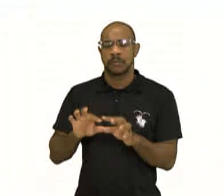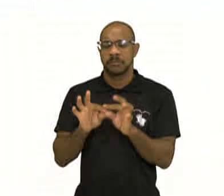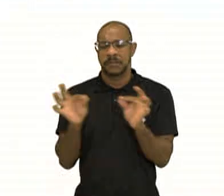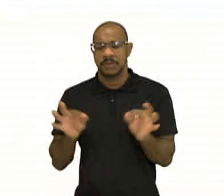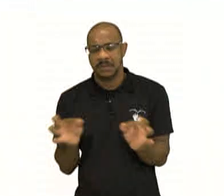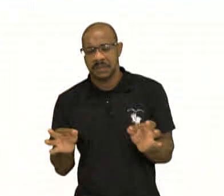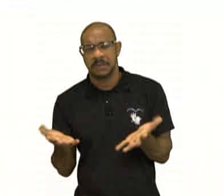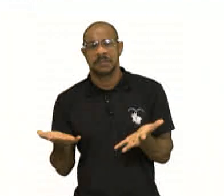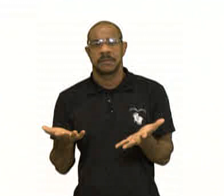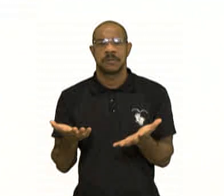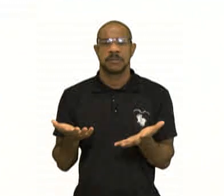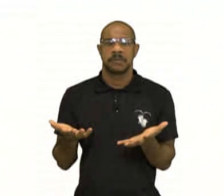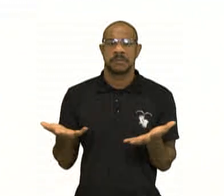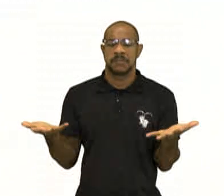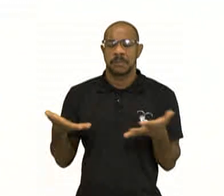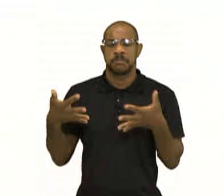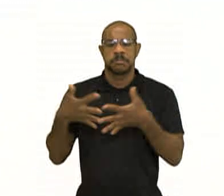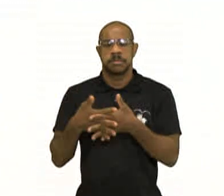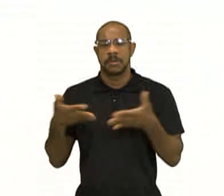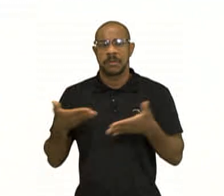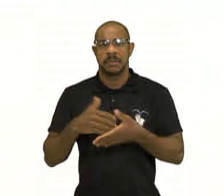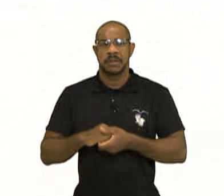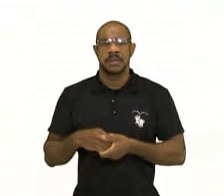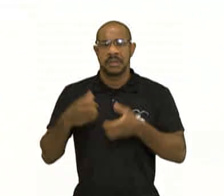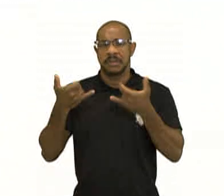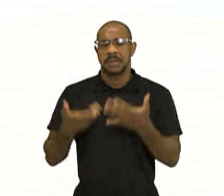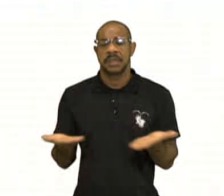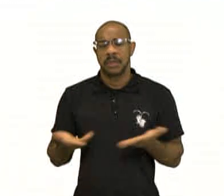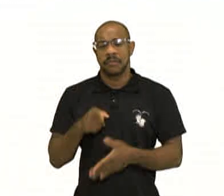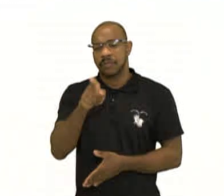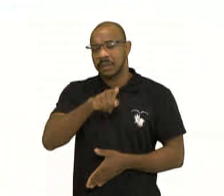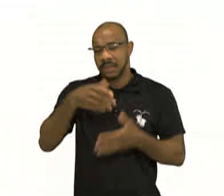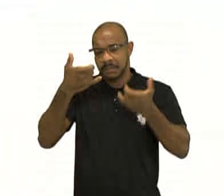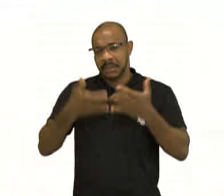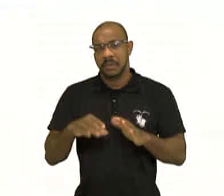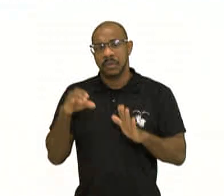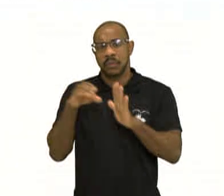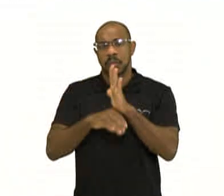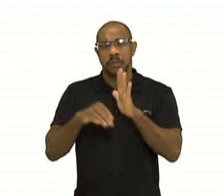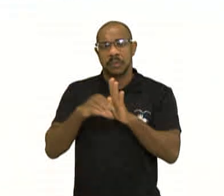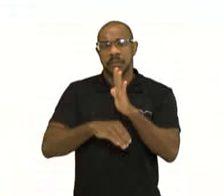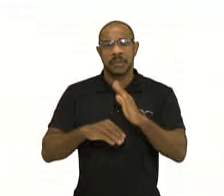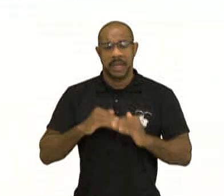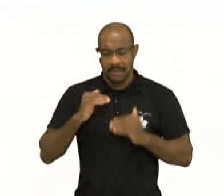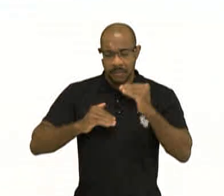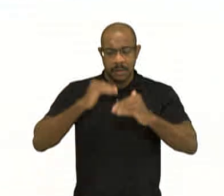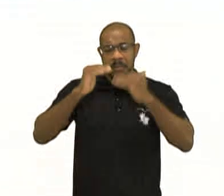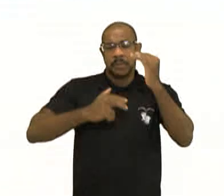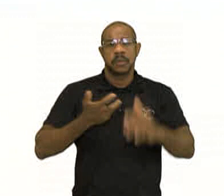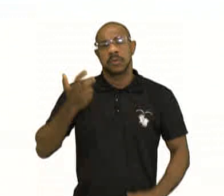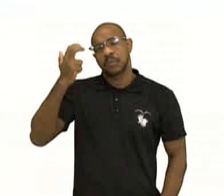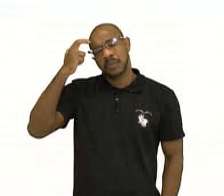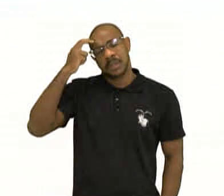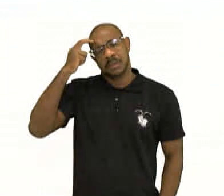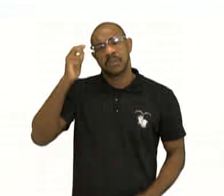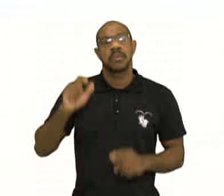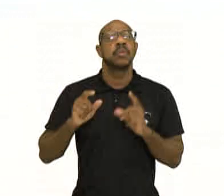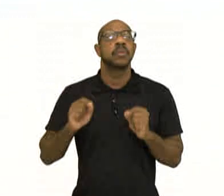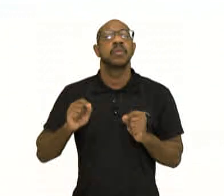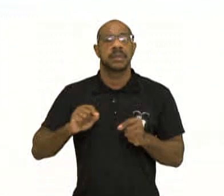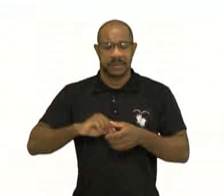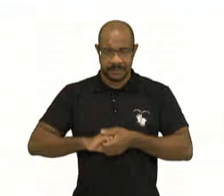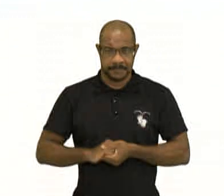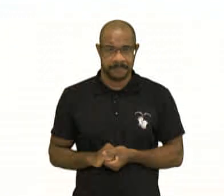ao mais complexo. Explique com suas palavras o conceito de evolucionismo cultural, contrapondo-se com a ideia